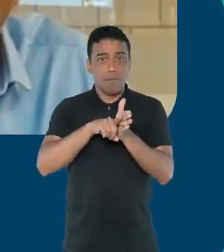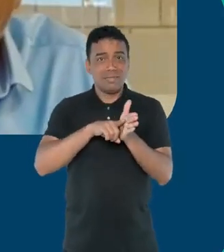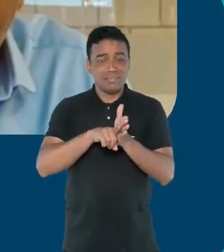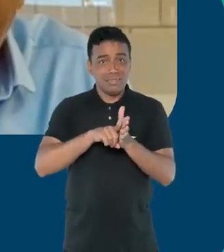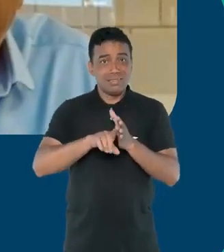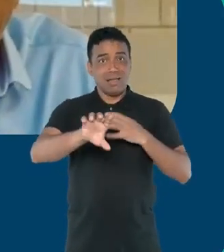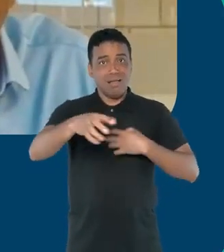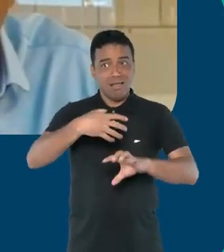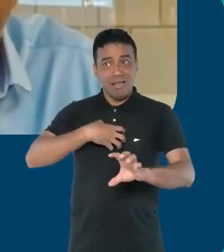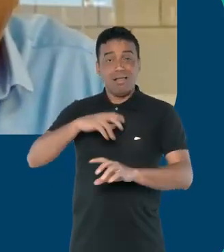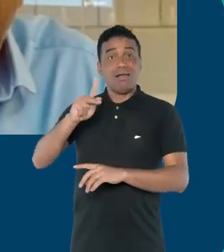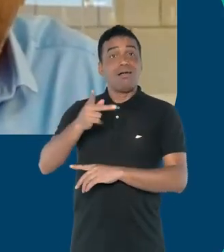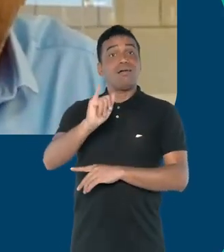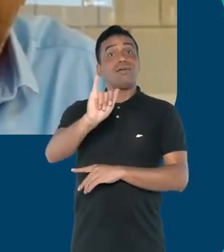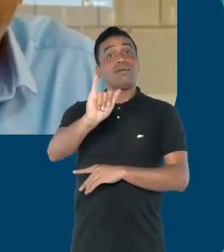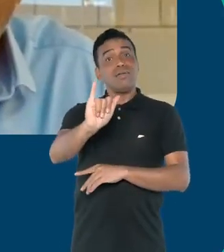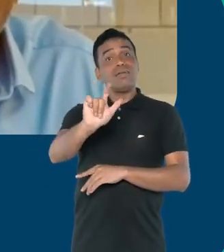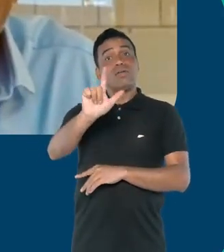a simpatia do Hume